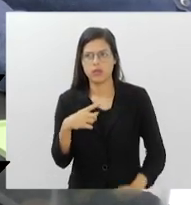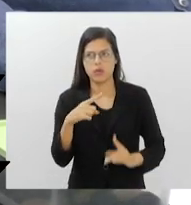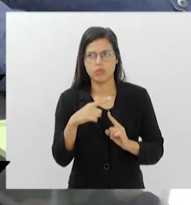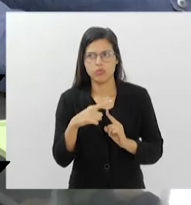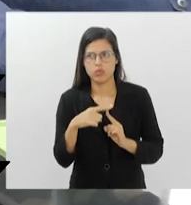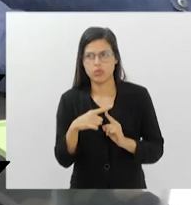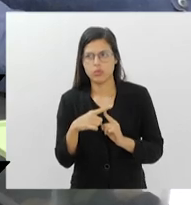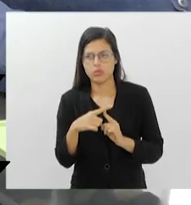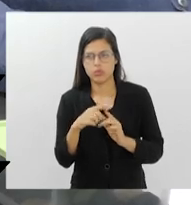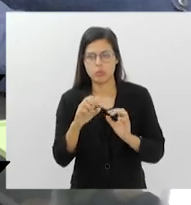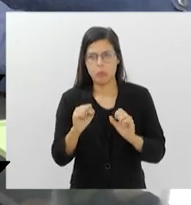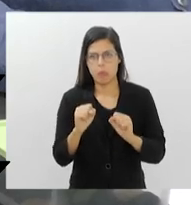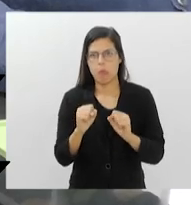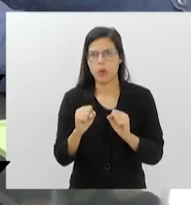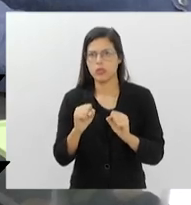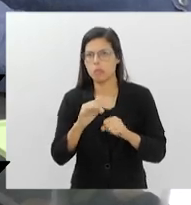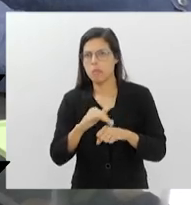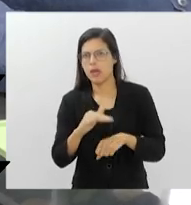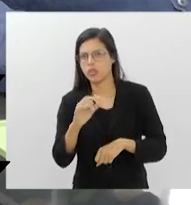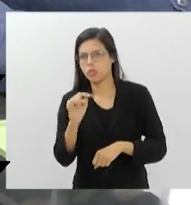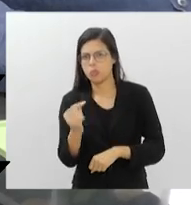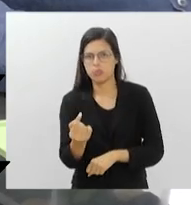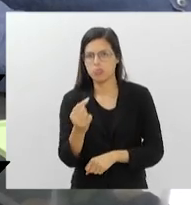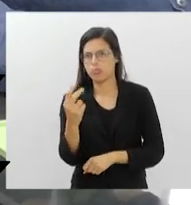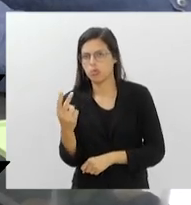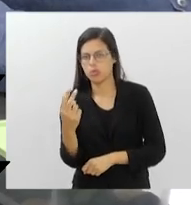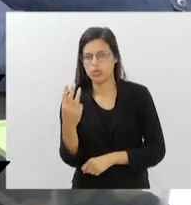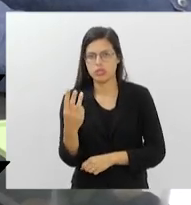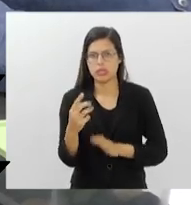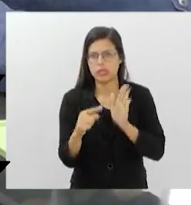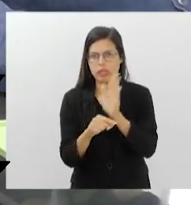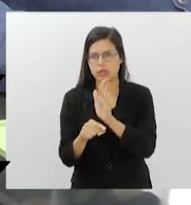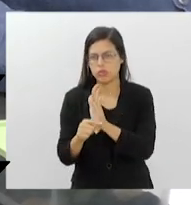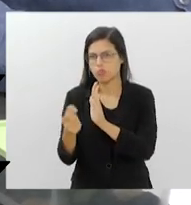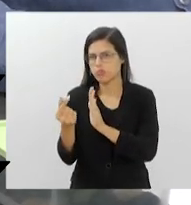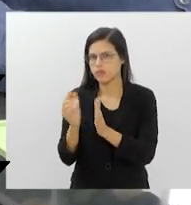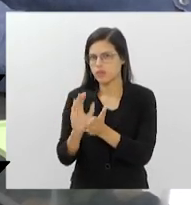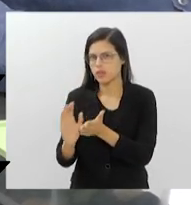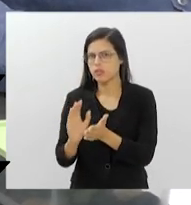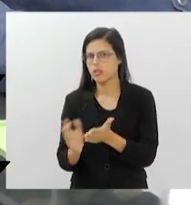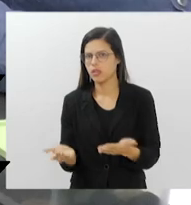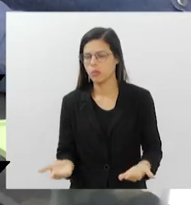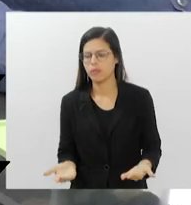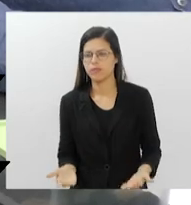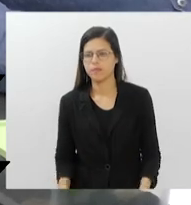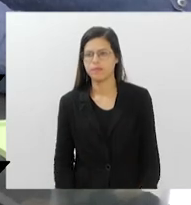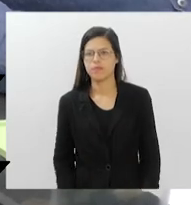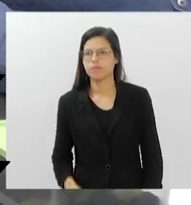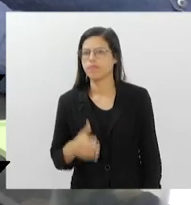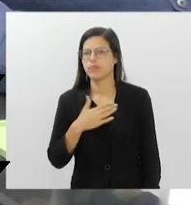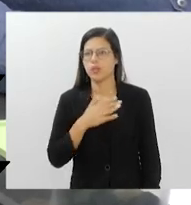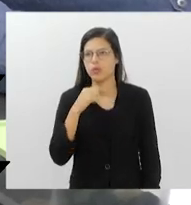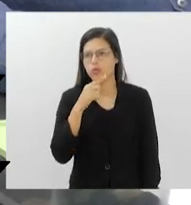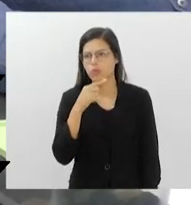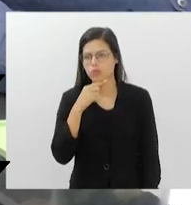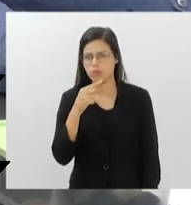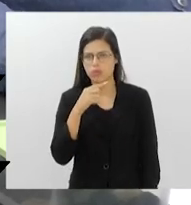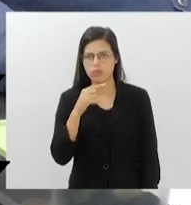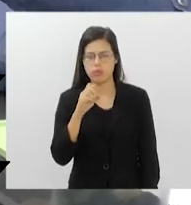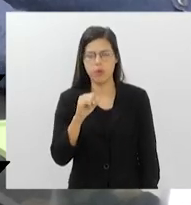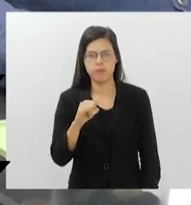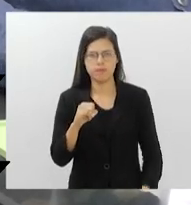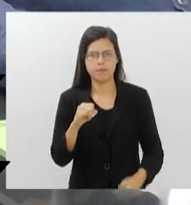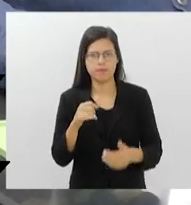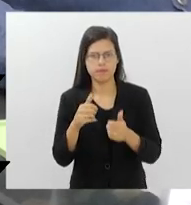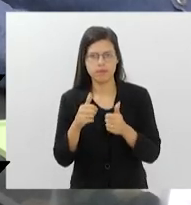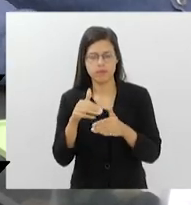acúmulo de benefício a gente poderia fazer isso essa é a minha dúvida senão eu votaria com a deputada Élica a